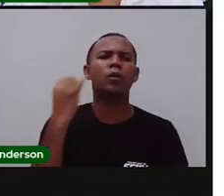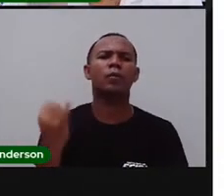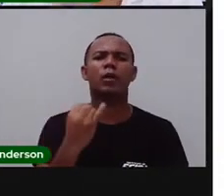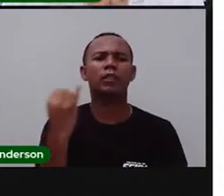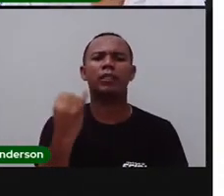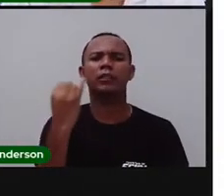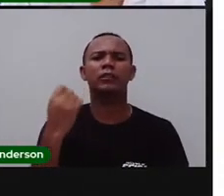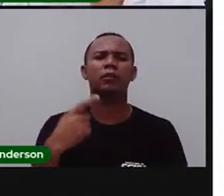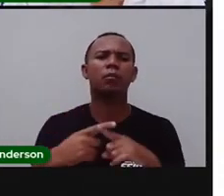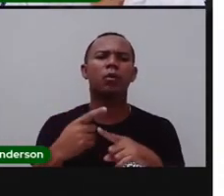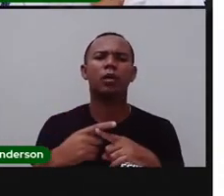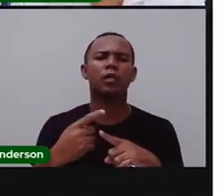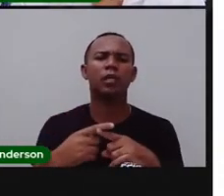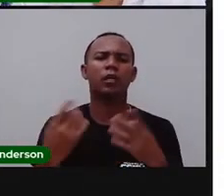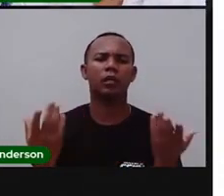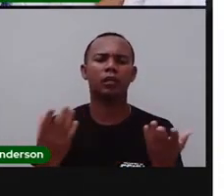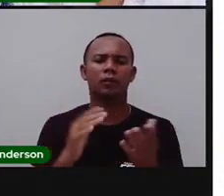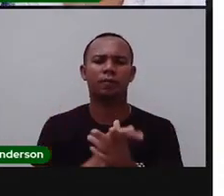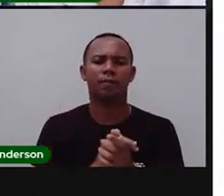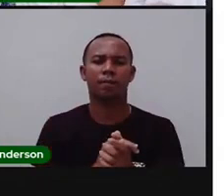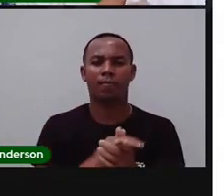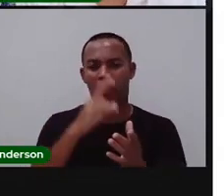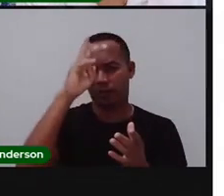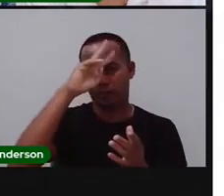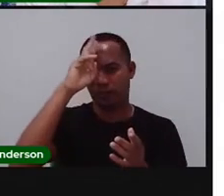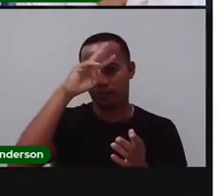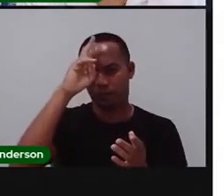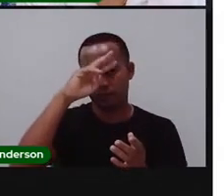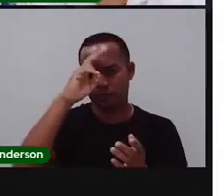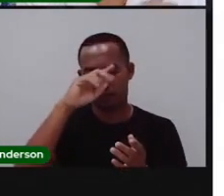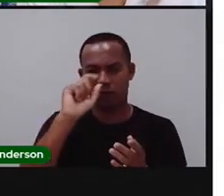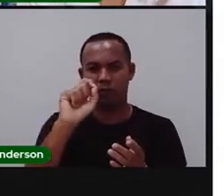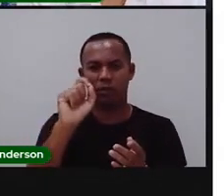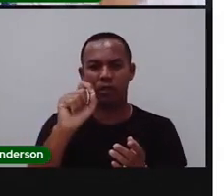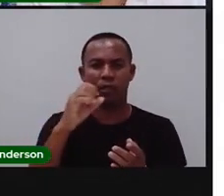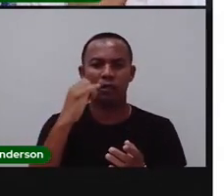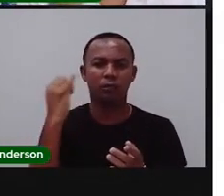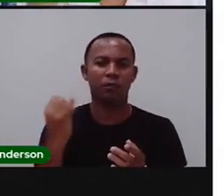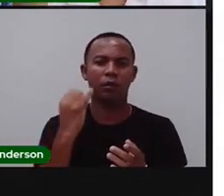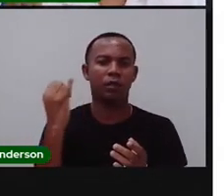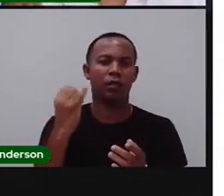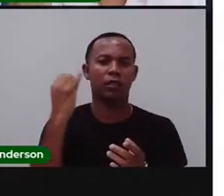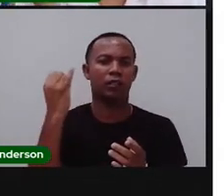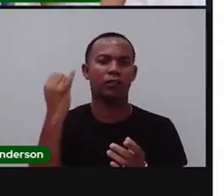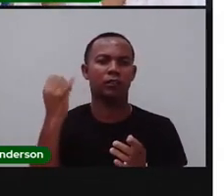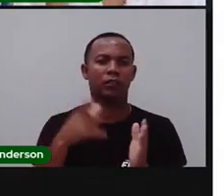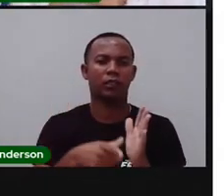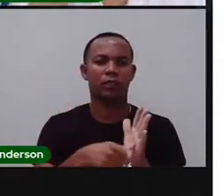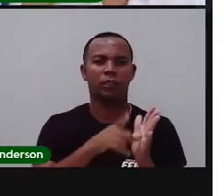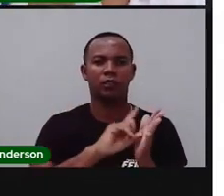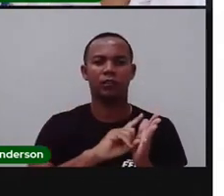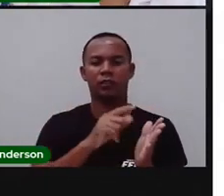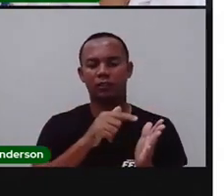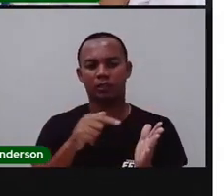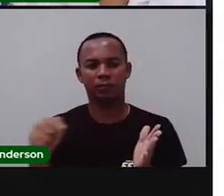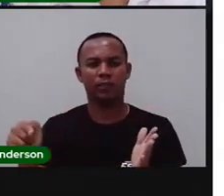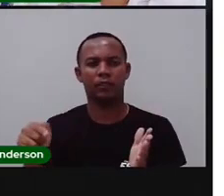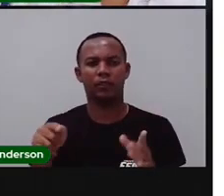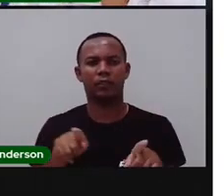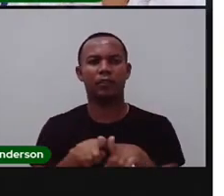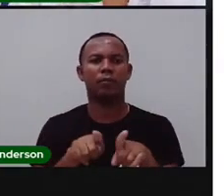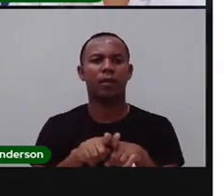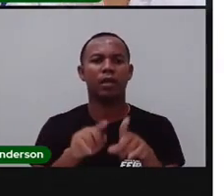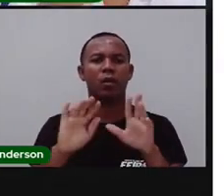solo. Lembra do experimento, né? Lembra como aquele experimento foi importante no decorrer dessa semana? E qual a